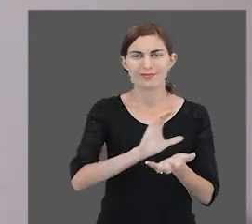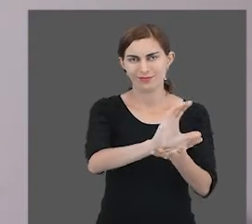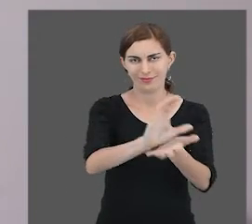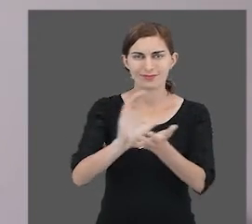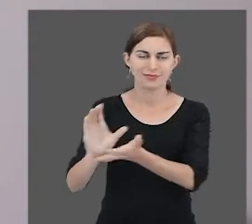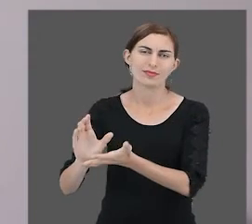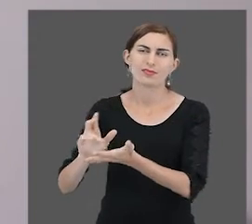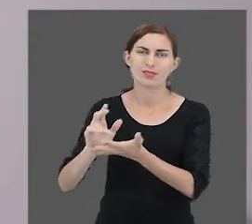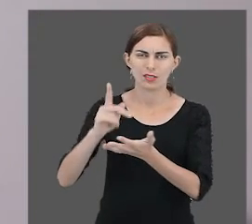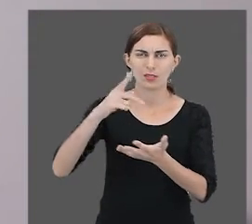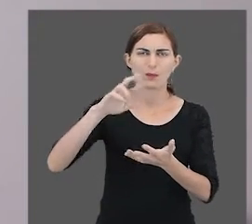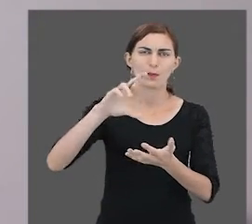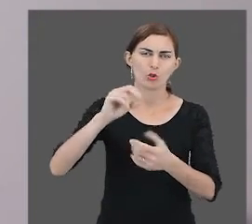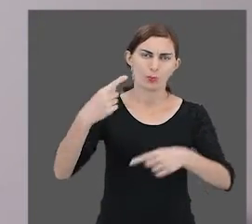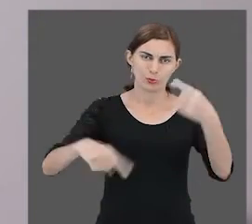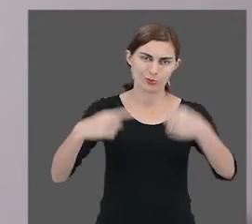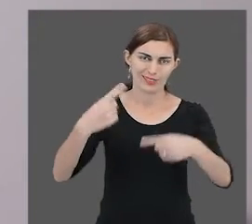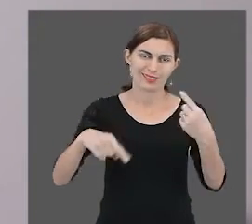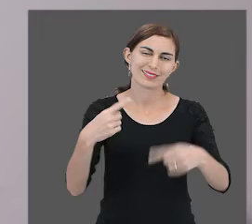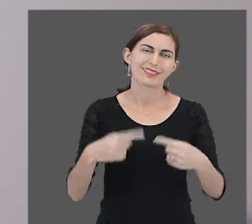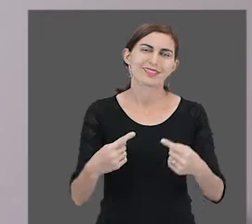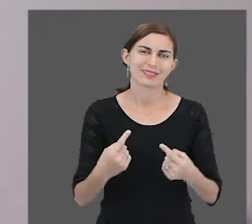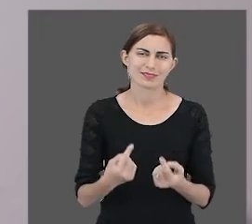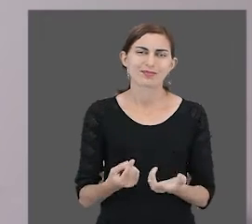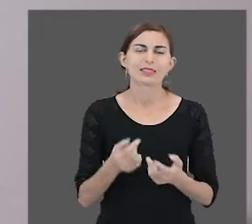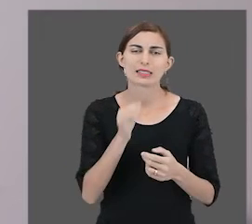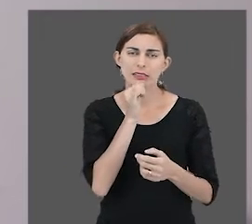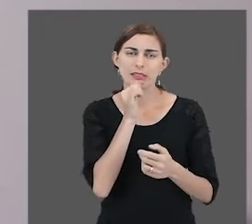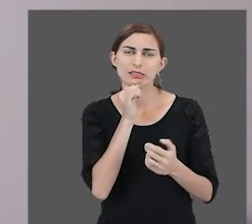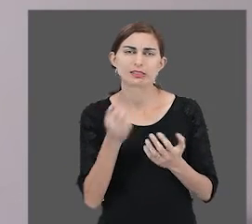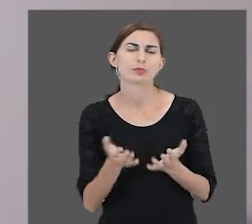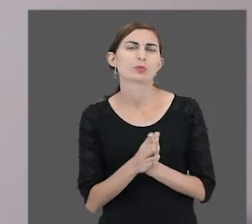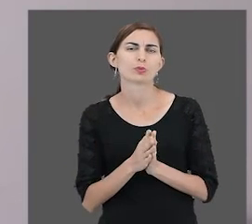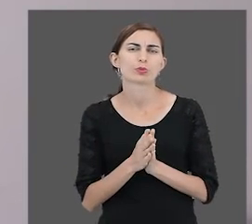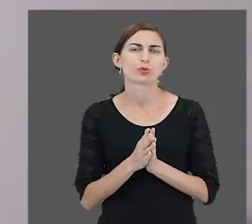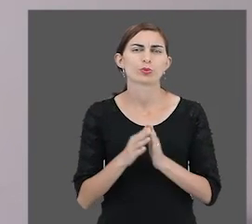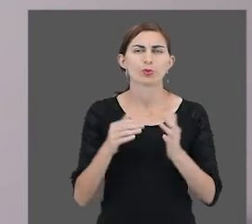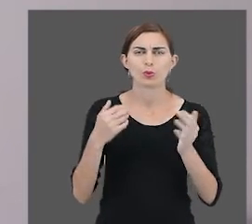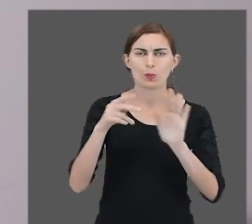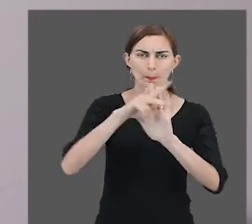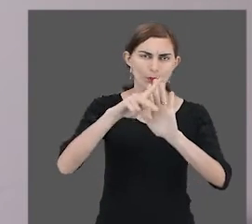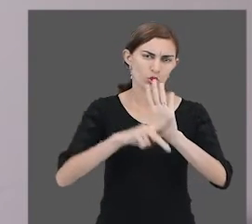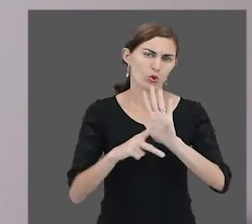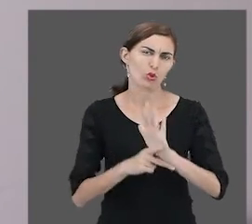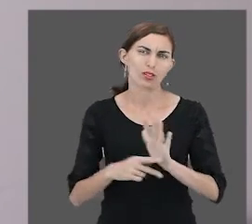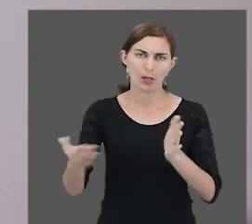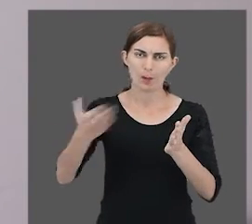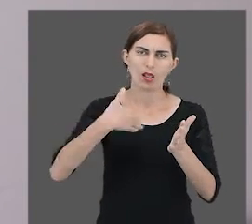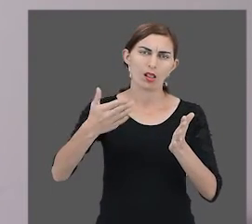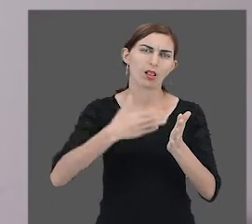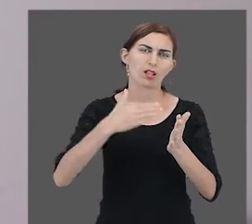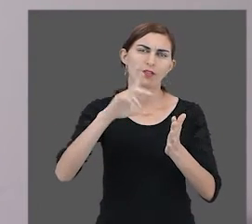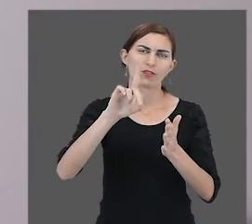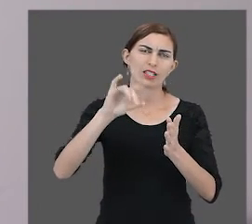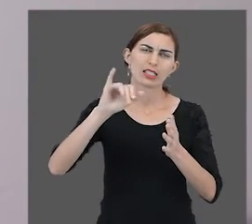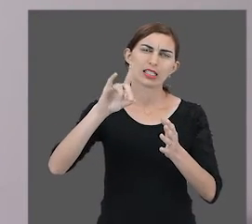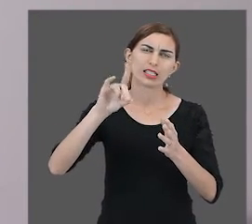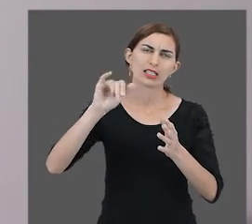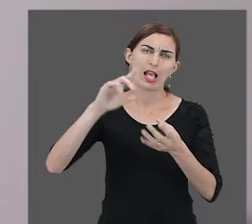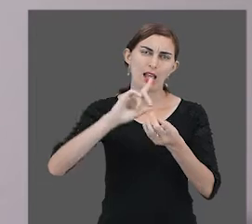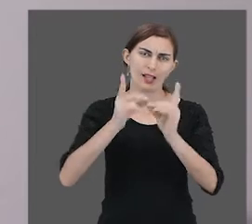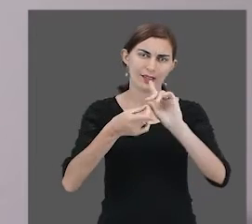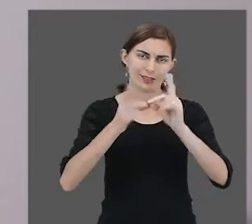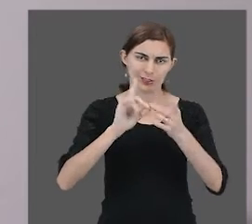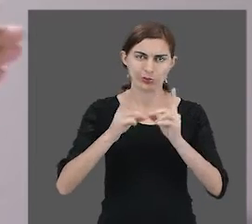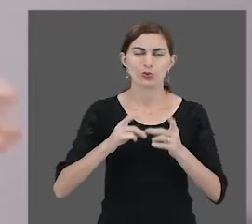próprio produto da política, certo? Então, por exemplo, no caso do Programa Nacional do Livro Didático, o governo